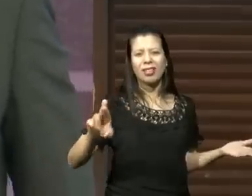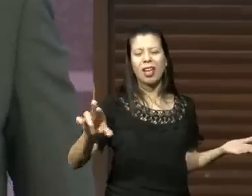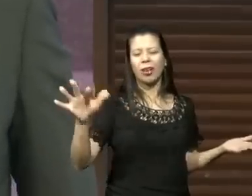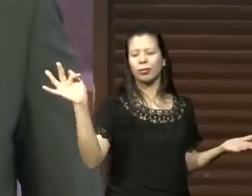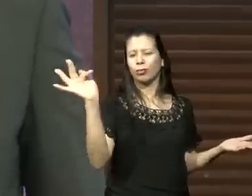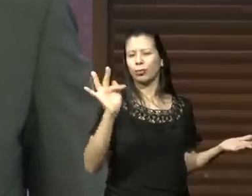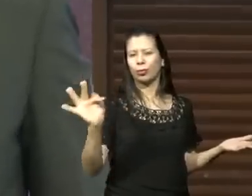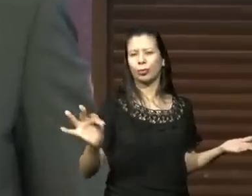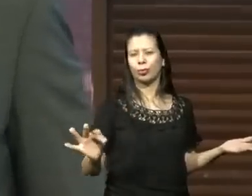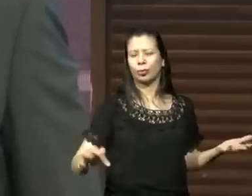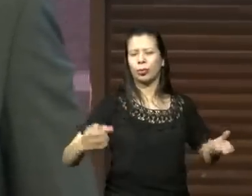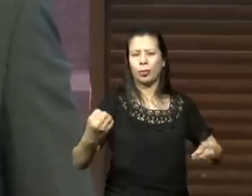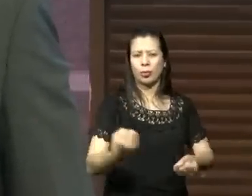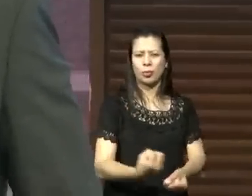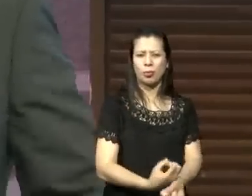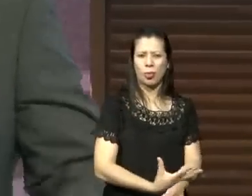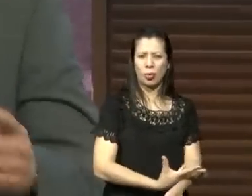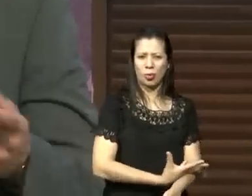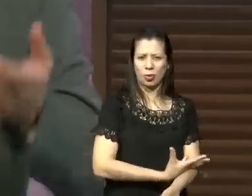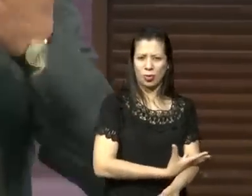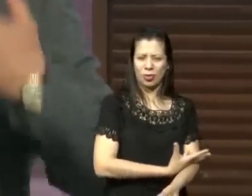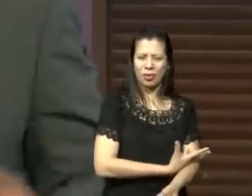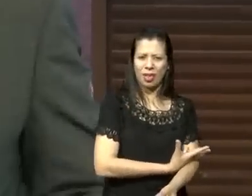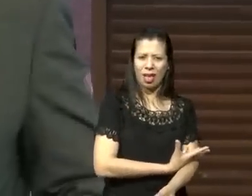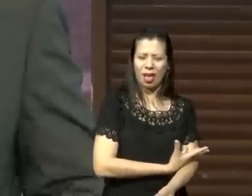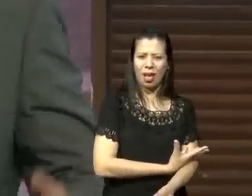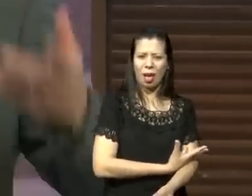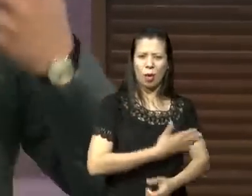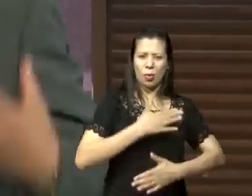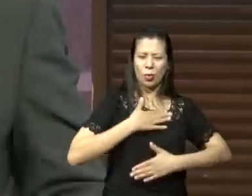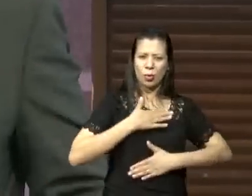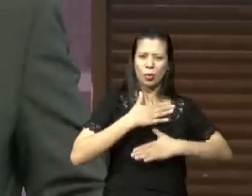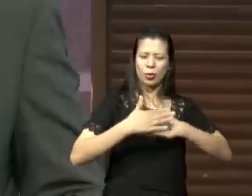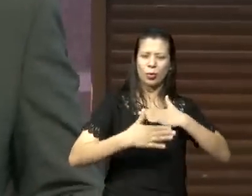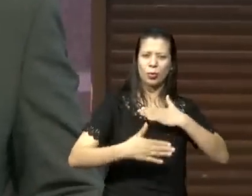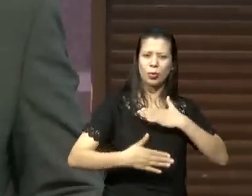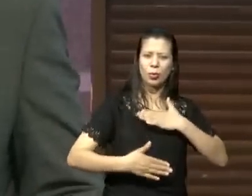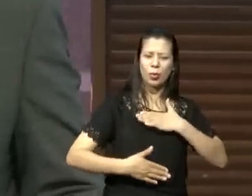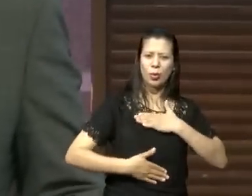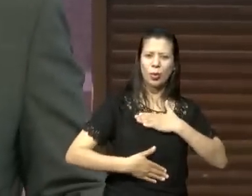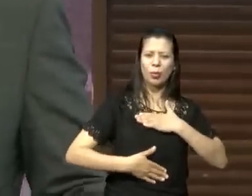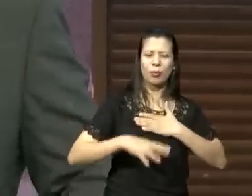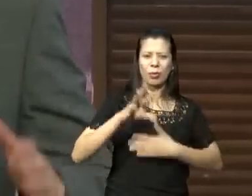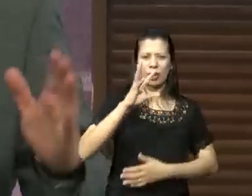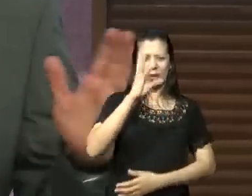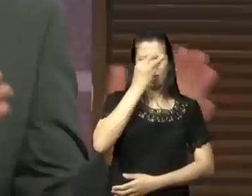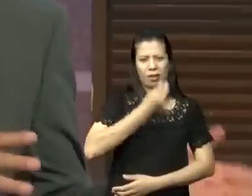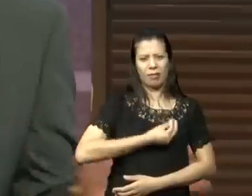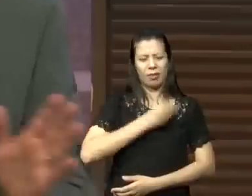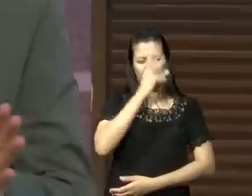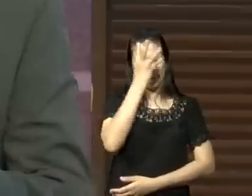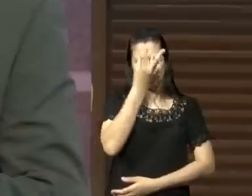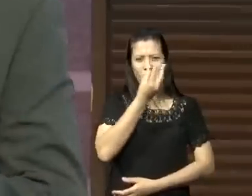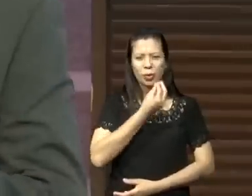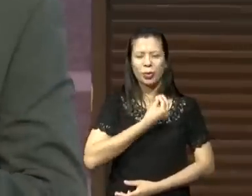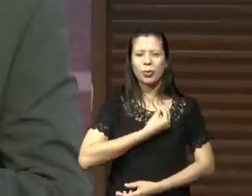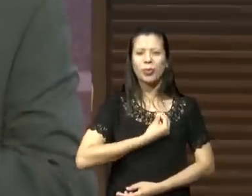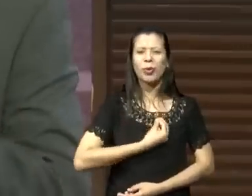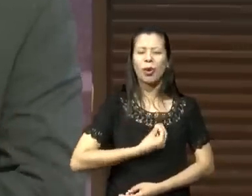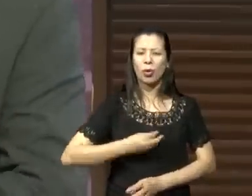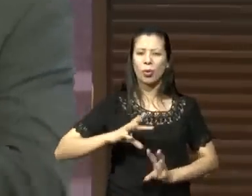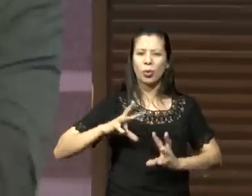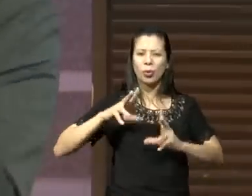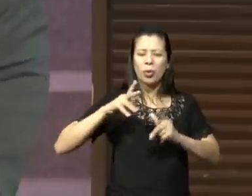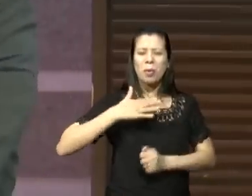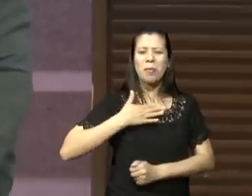espiritual e colocou no físico nos sentidos a Bíblia diz do Salmo 1 verso 2 que